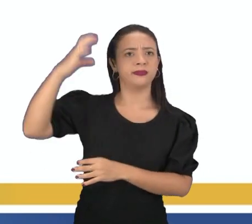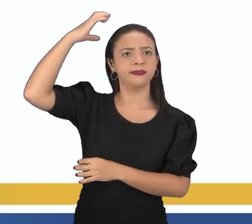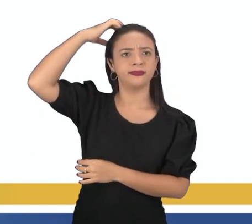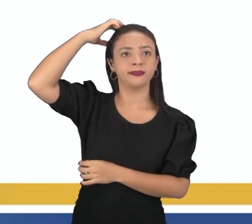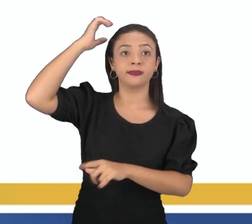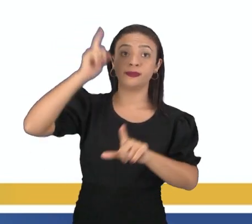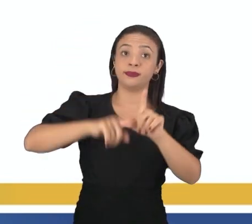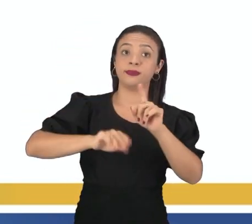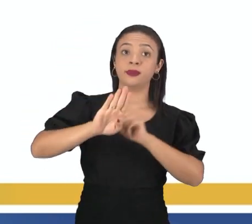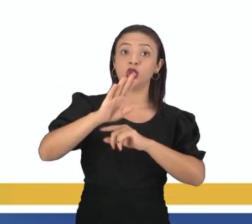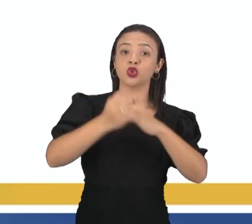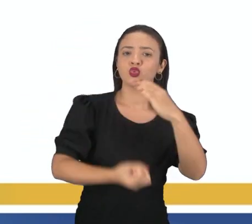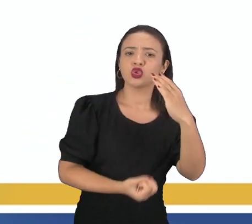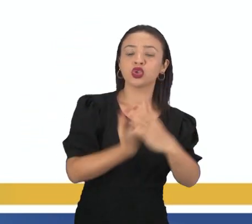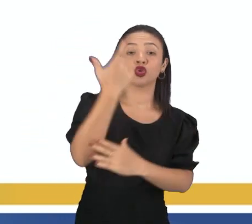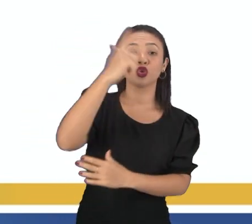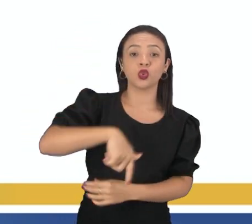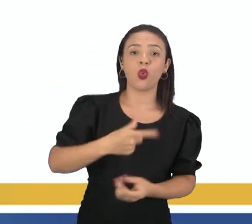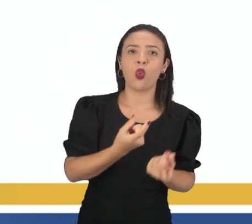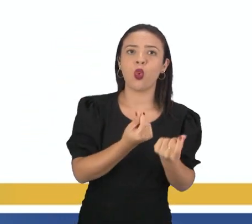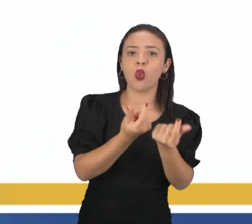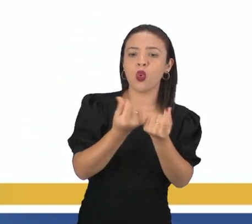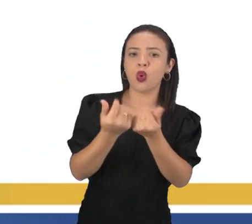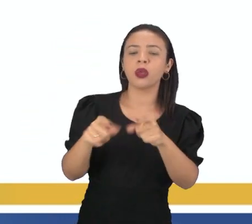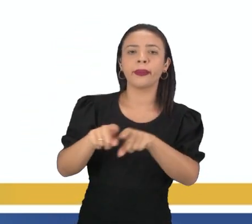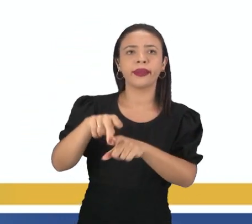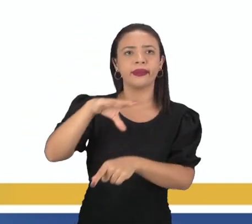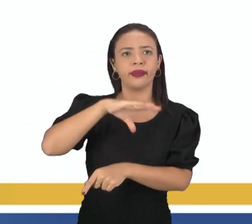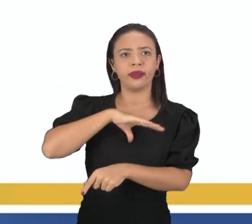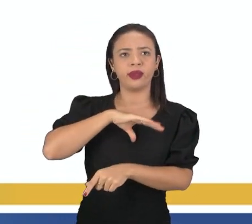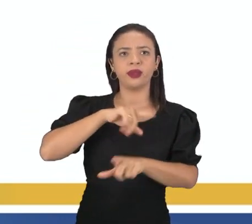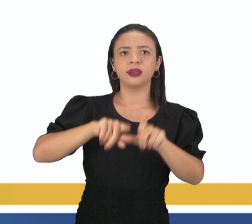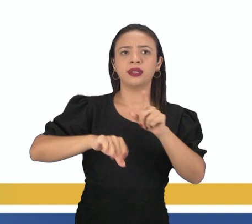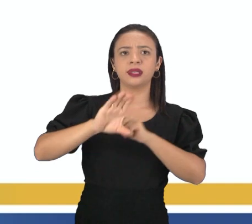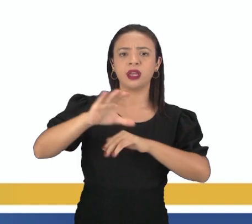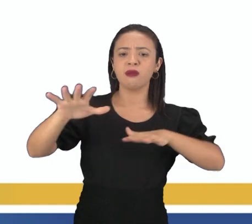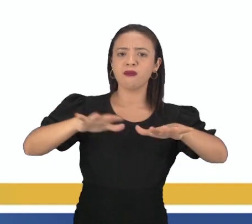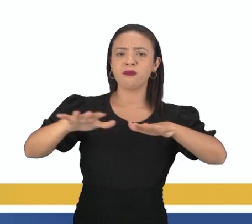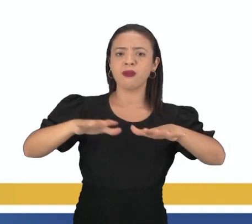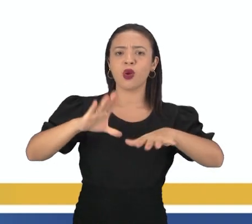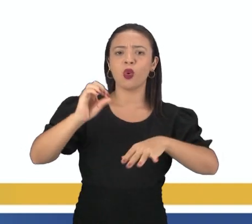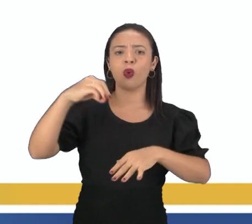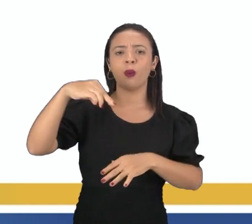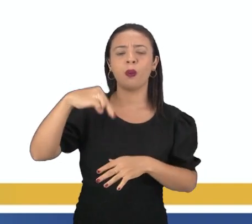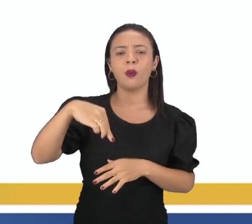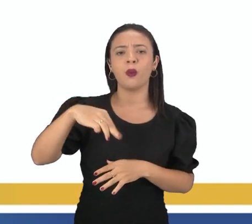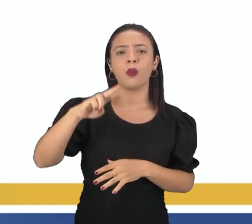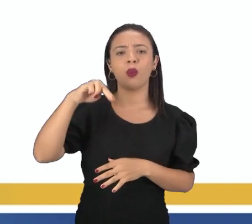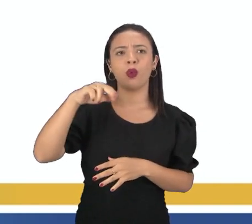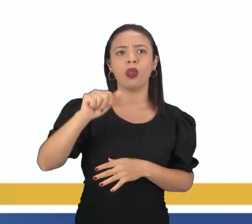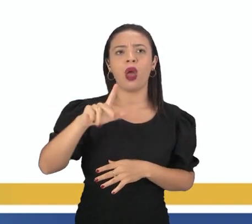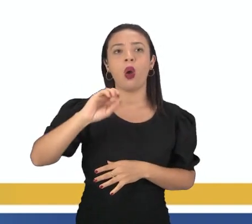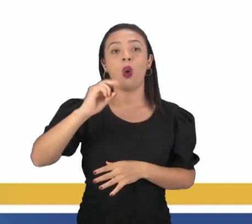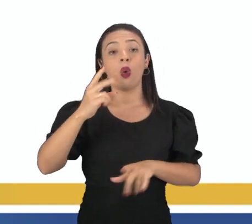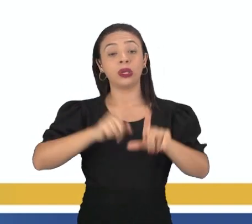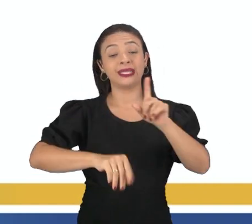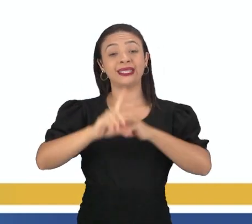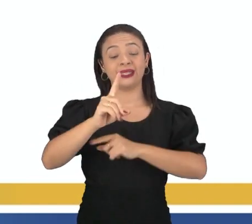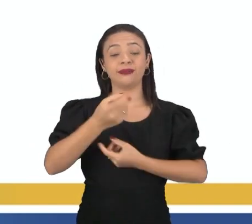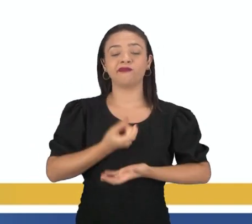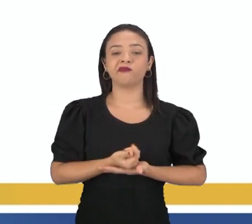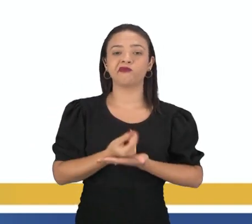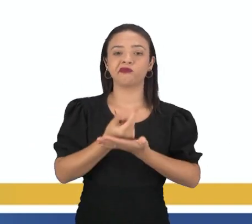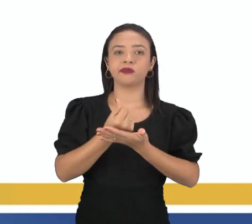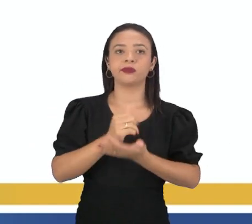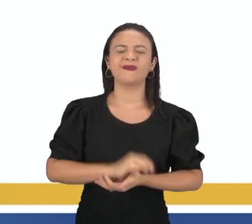monárquico. B, renascimento comercial e urbano. C, movimento comunal. Ou D, capitalismo.